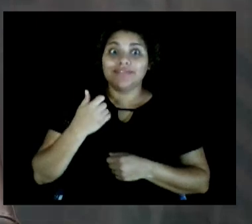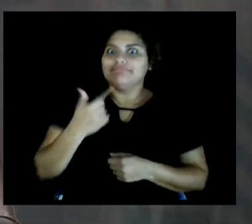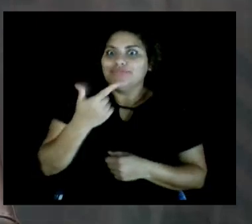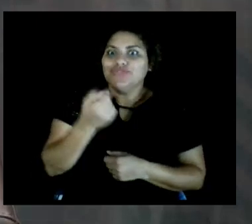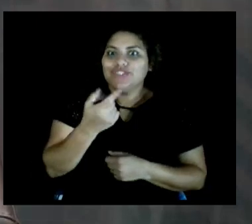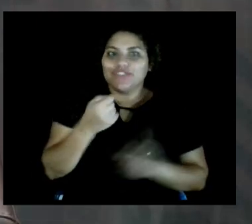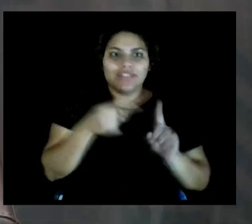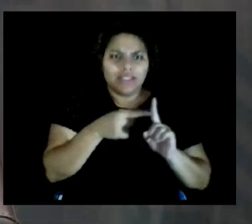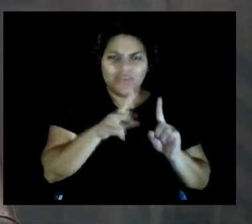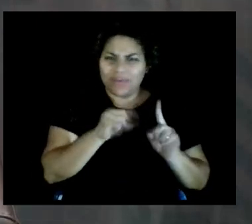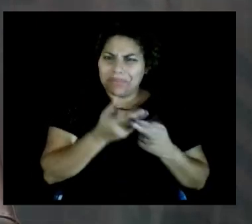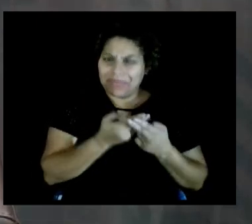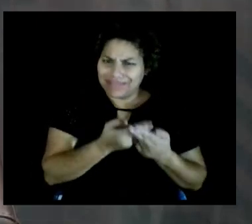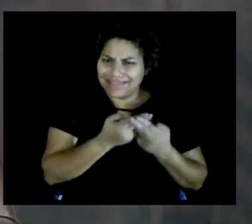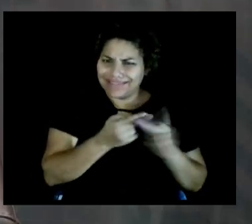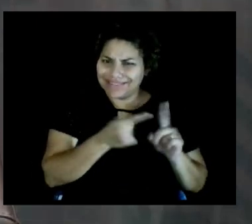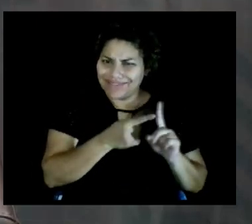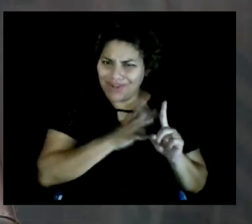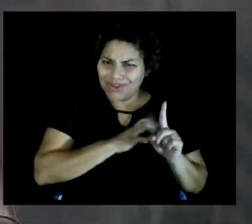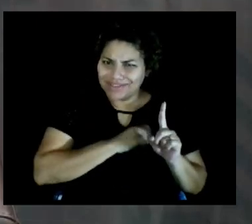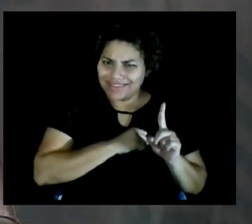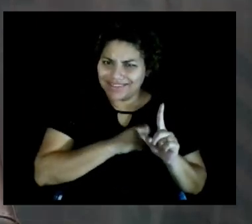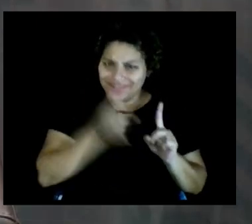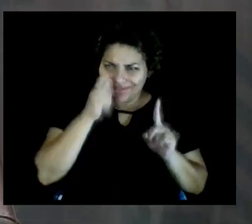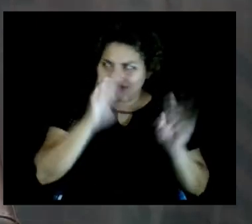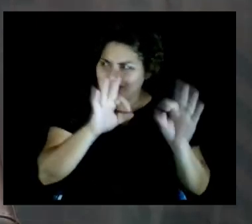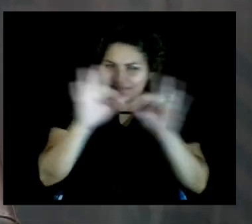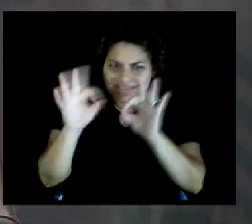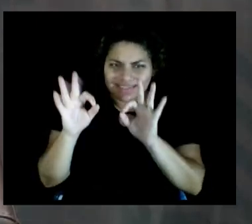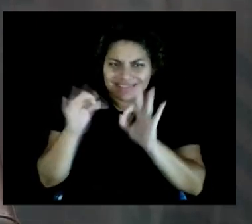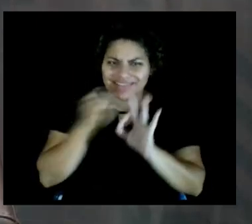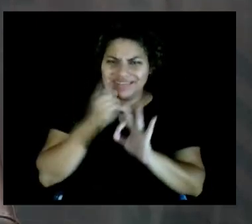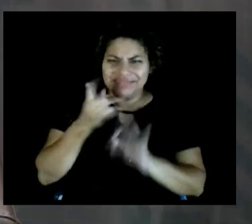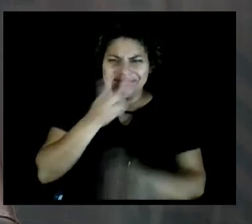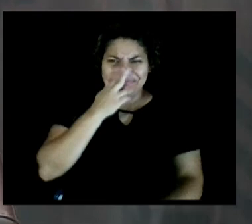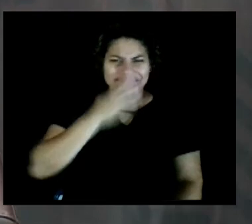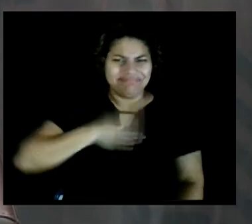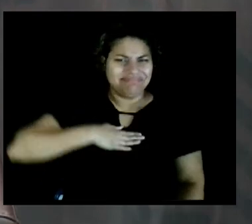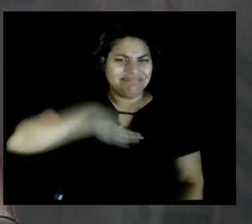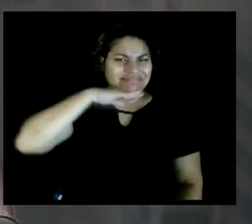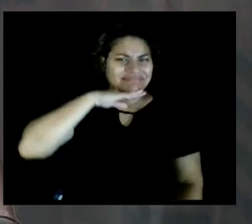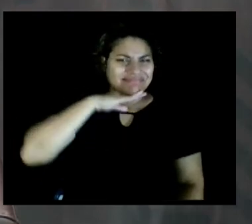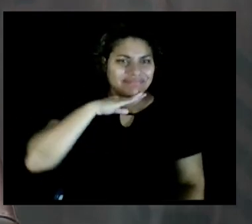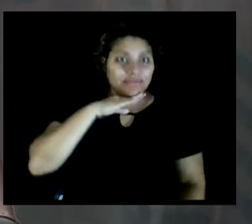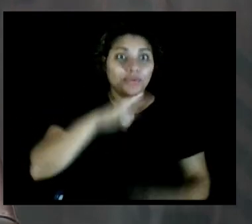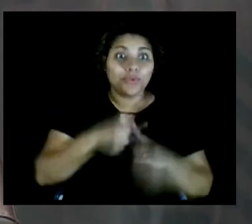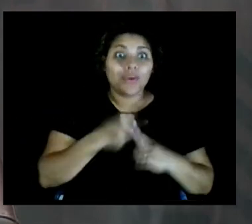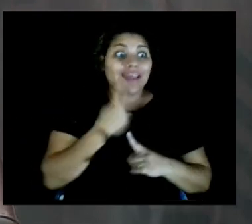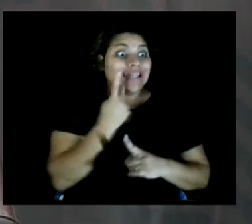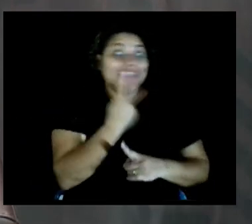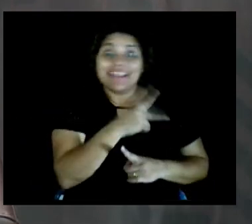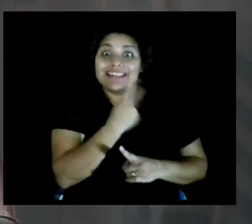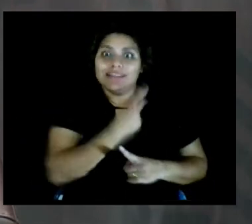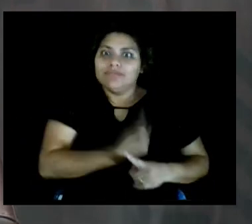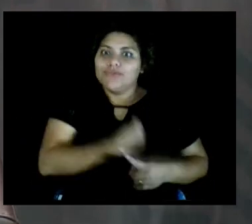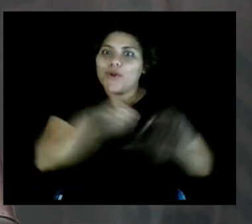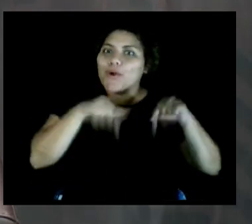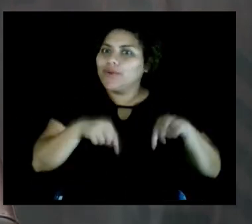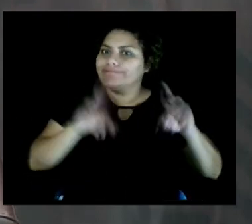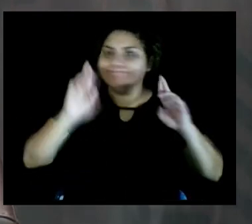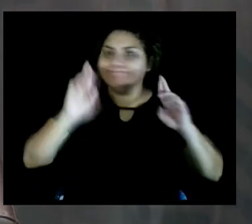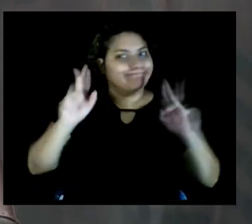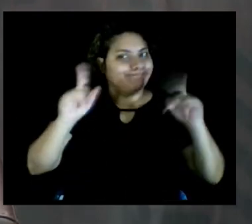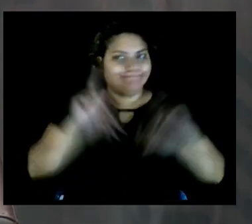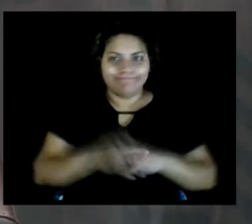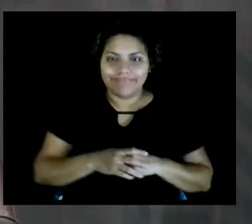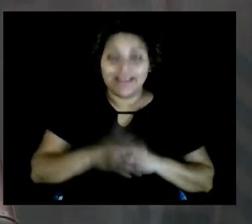de ver esse vídeo. Né? Ele vai falar, ai, coisa chata. Né? Porque a realidade está muito diferente. Sim. Então, que nem a Priscila falou,